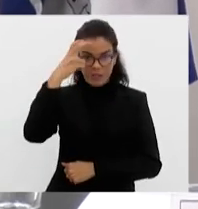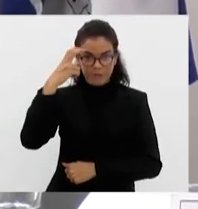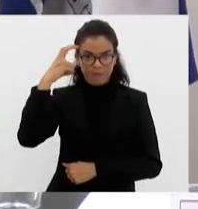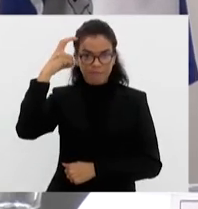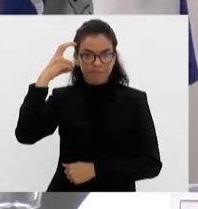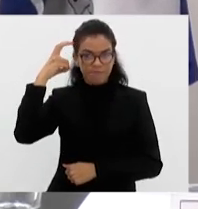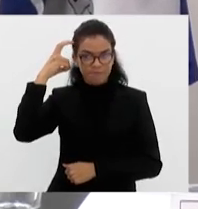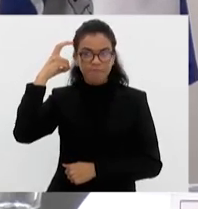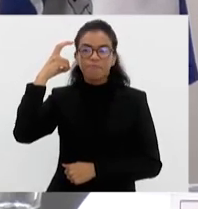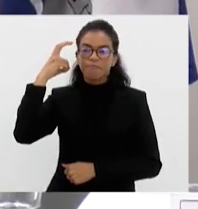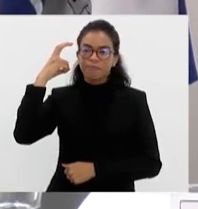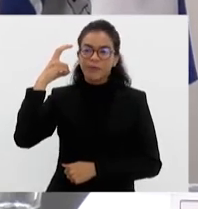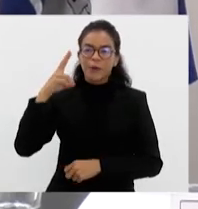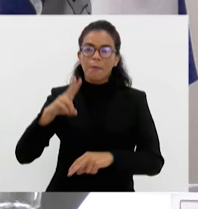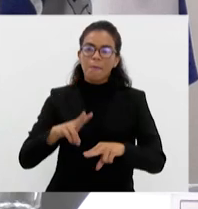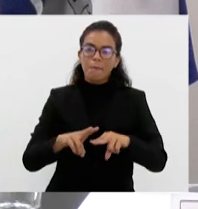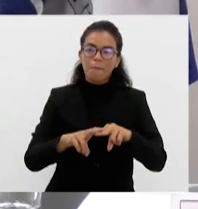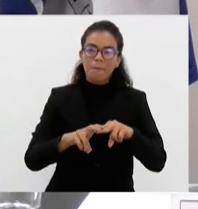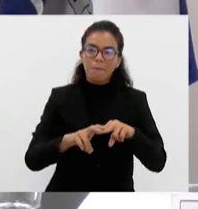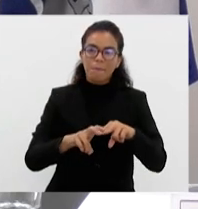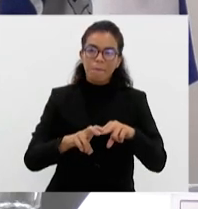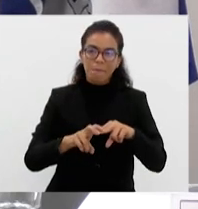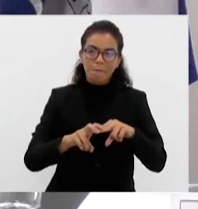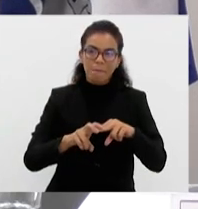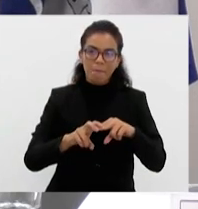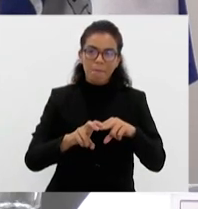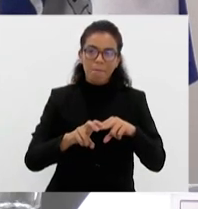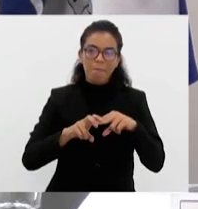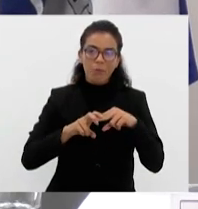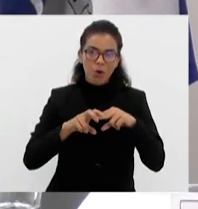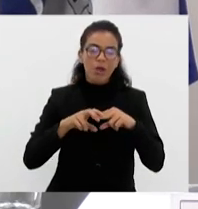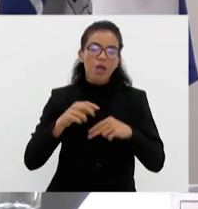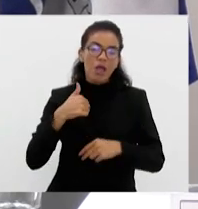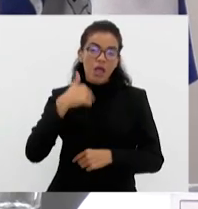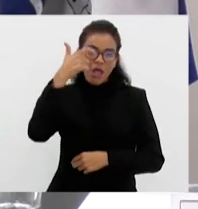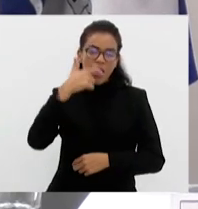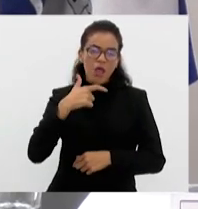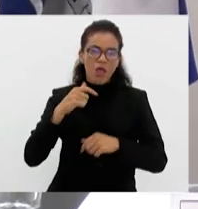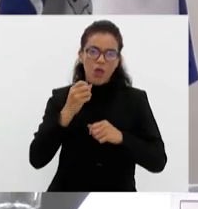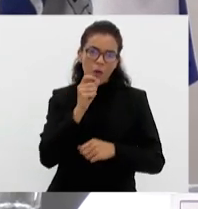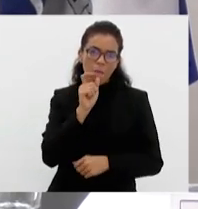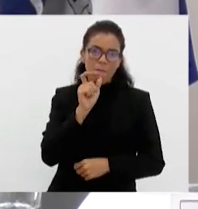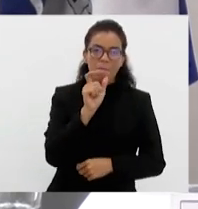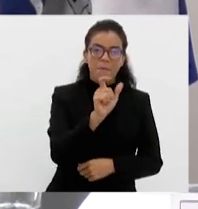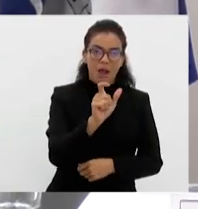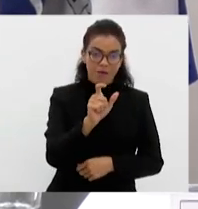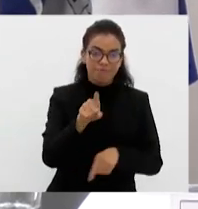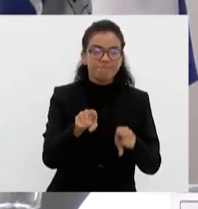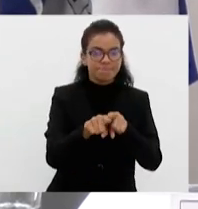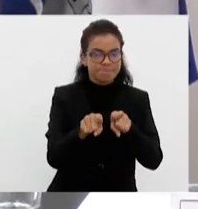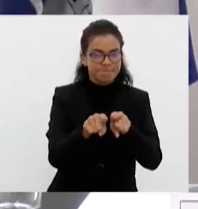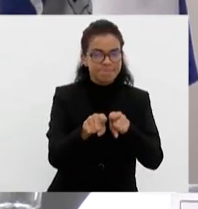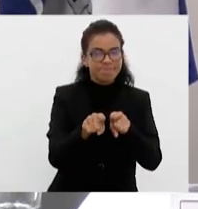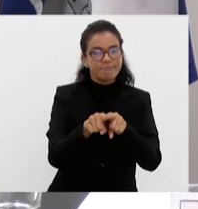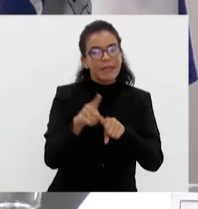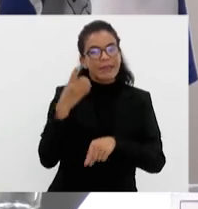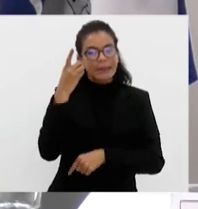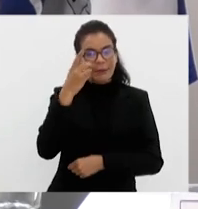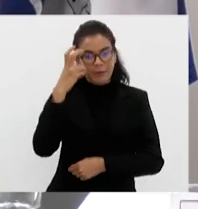ela pela rua. Eu, aliás, tinha pedido expressamente a Vossa Excelência. E aí faço em público também a deputada